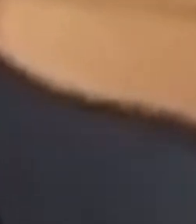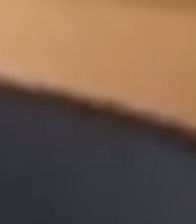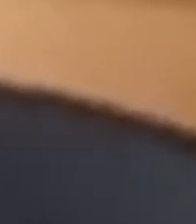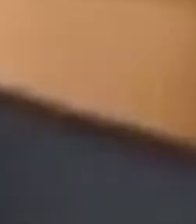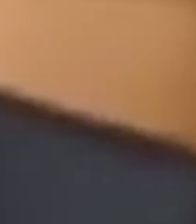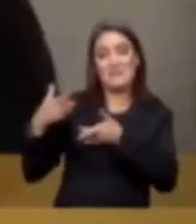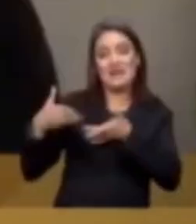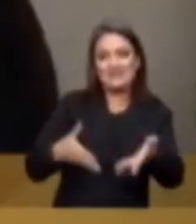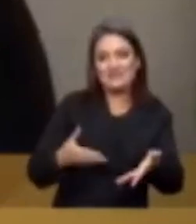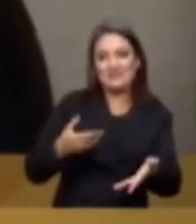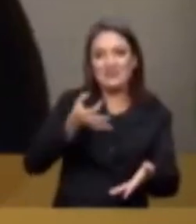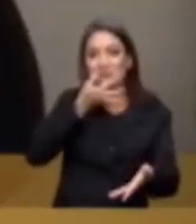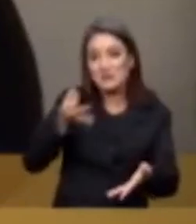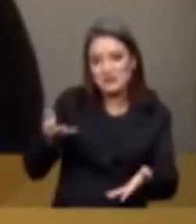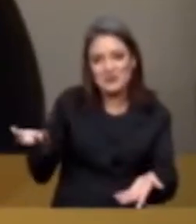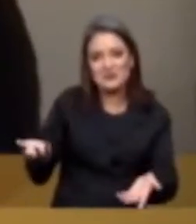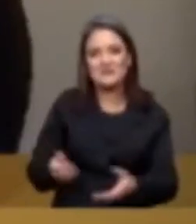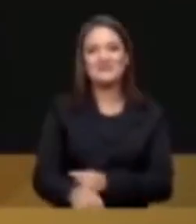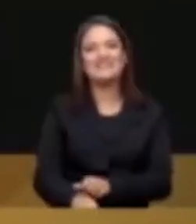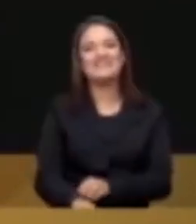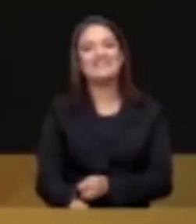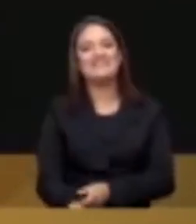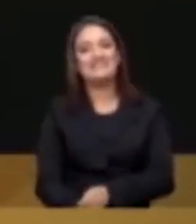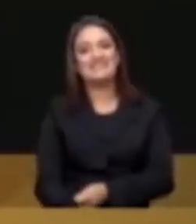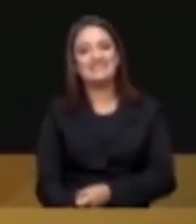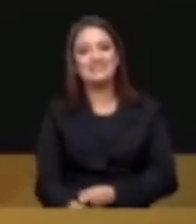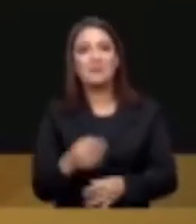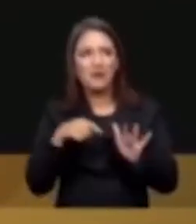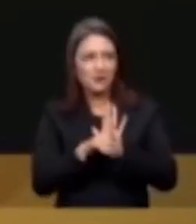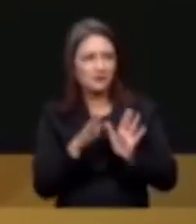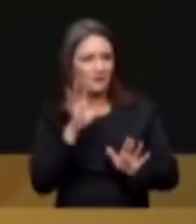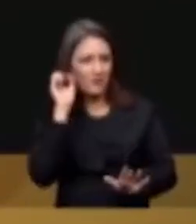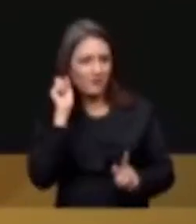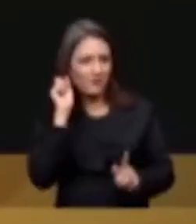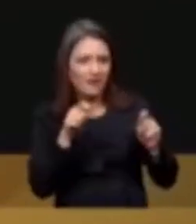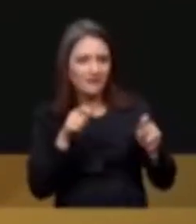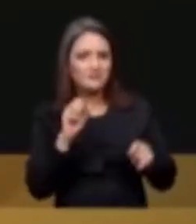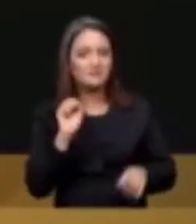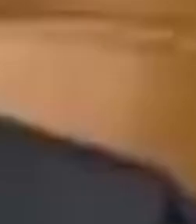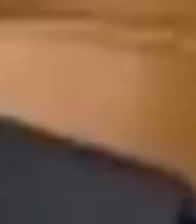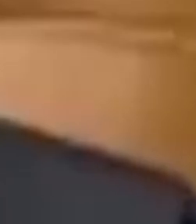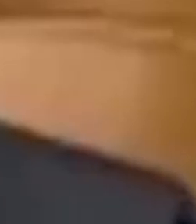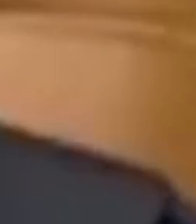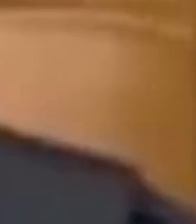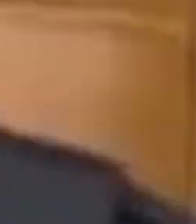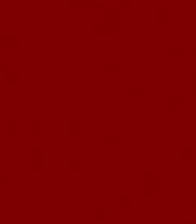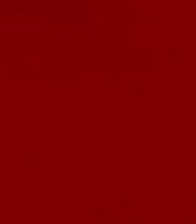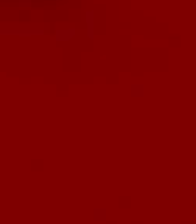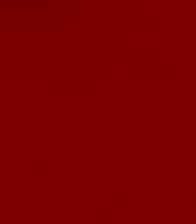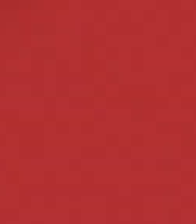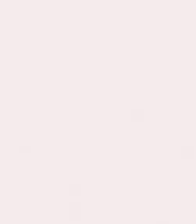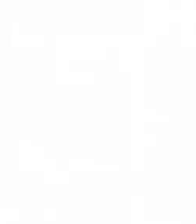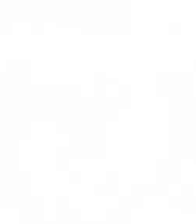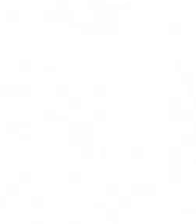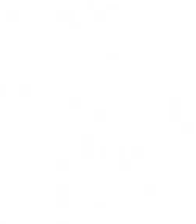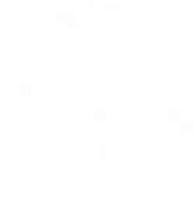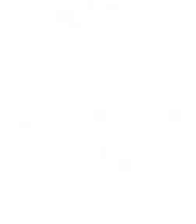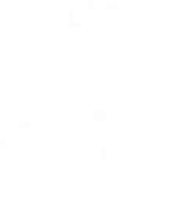Senhor presidente, Vossa Excelência, me ouve? Agora sim. Sim. Então, senhor presidente,